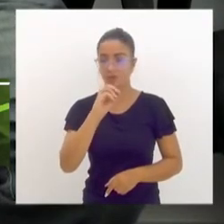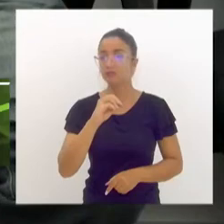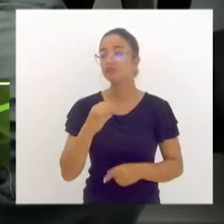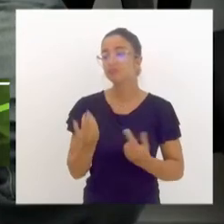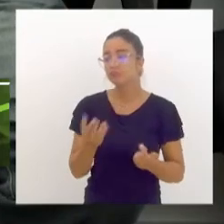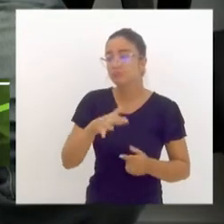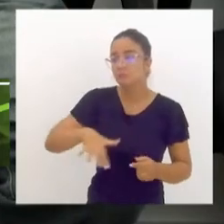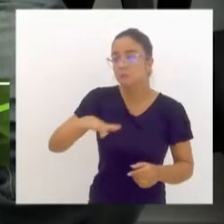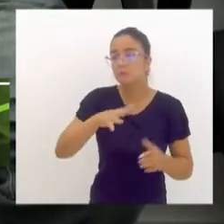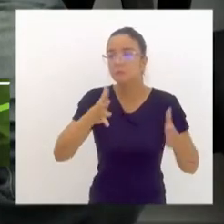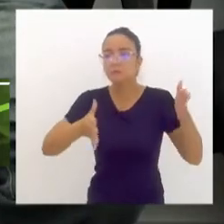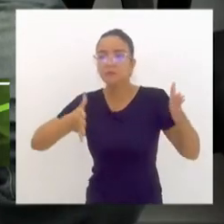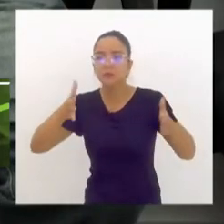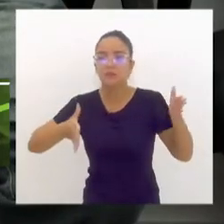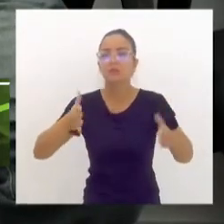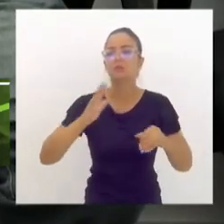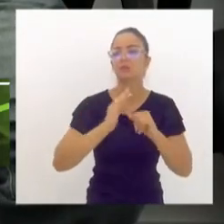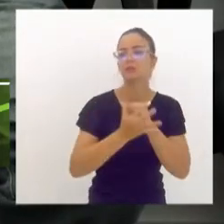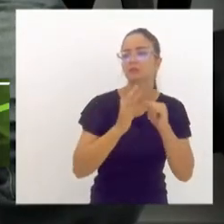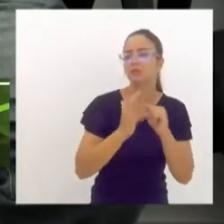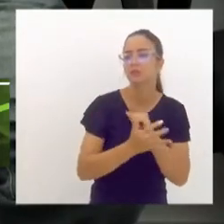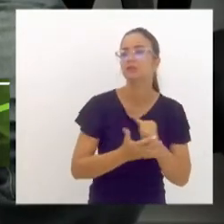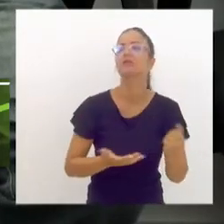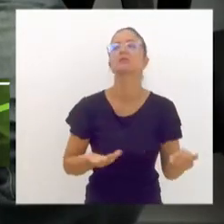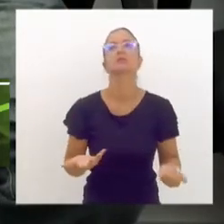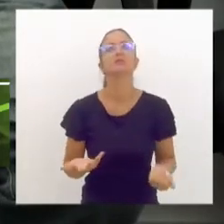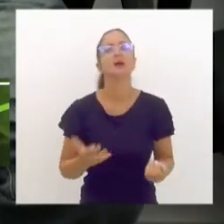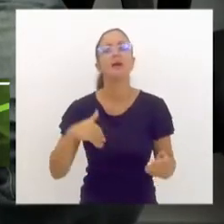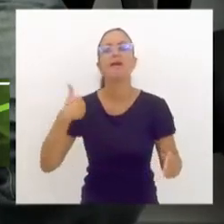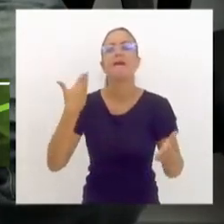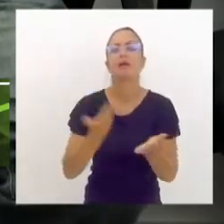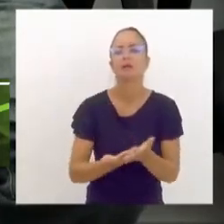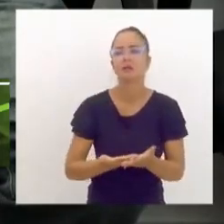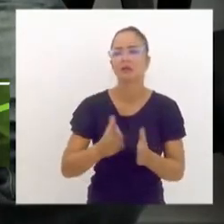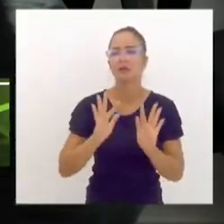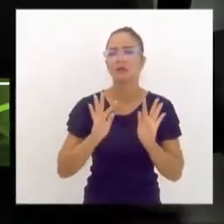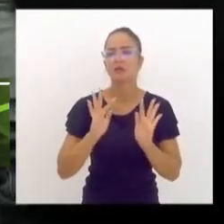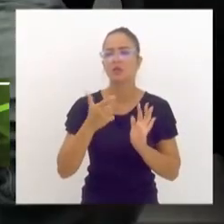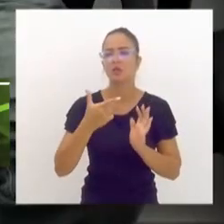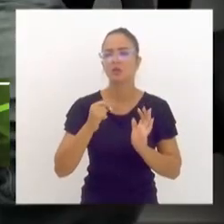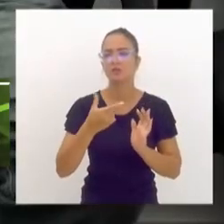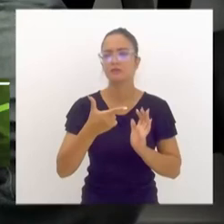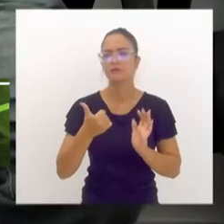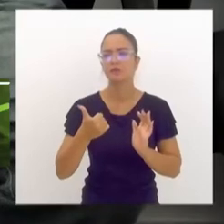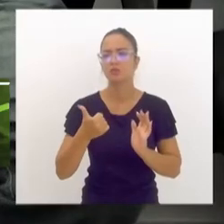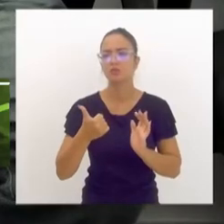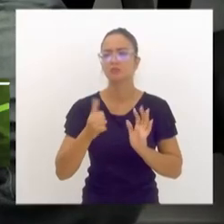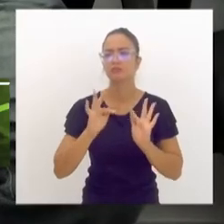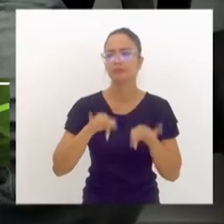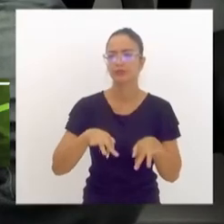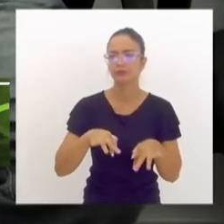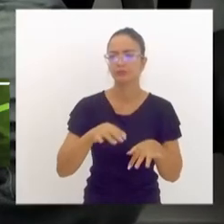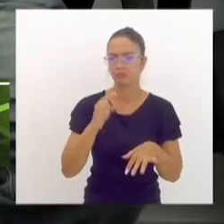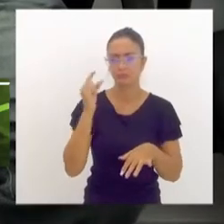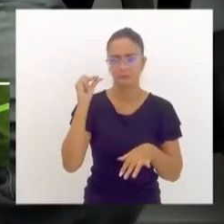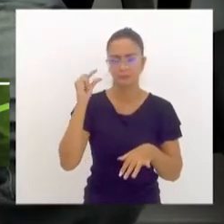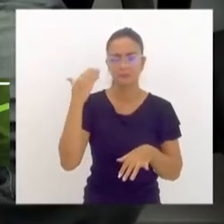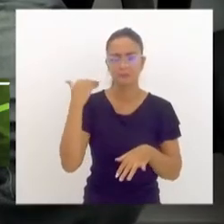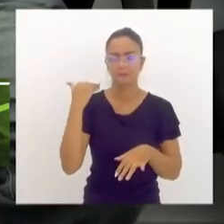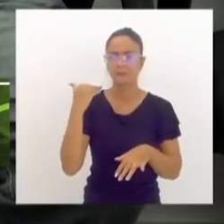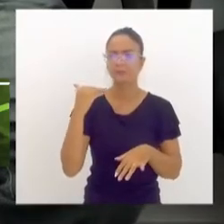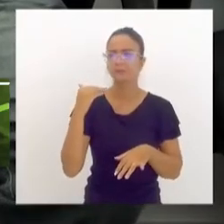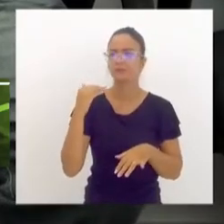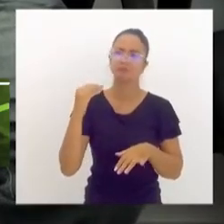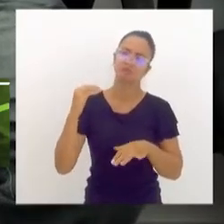pandemia, e chegando até o final de 2021, quando de outubro para o final de outubro para novembro,